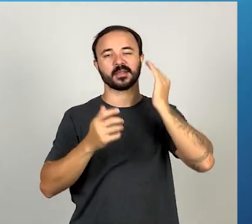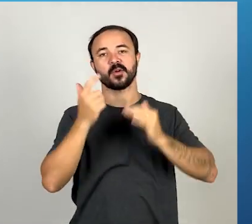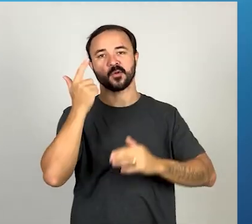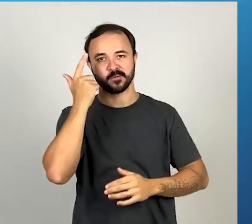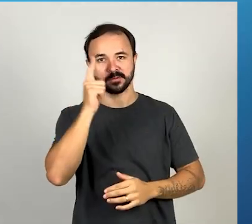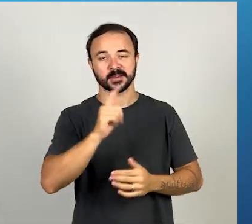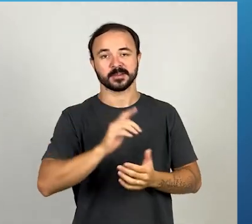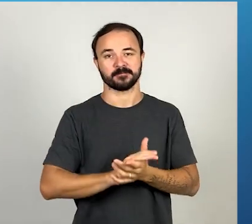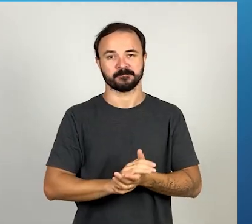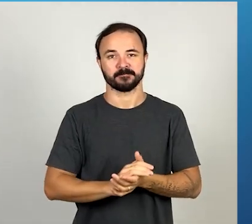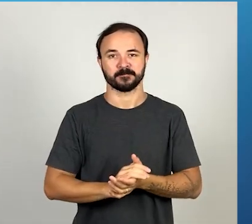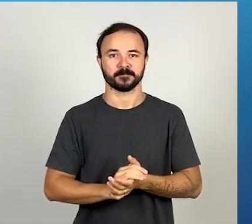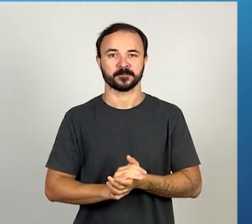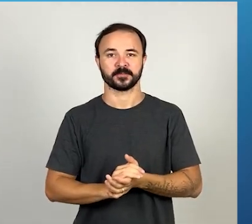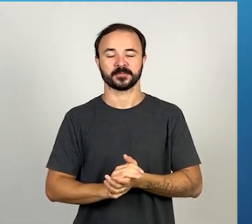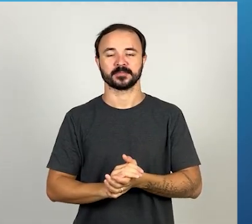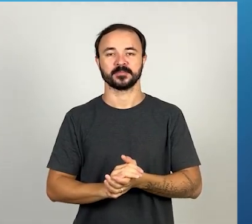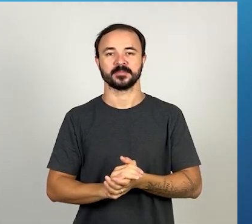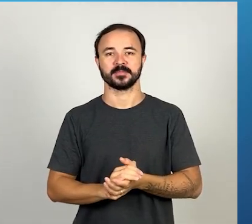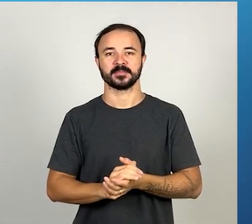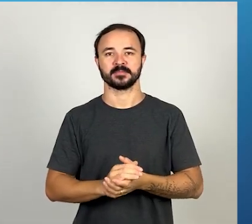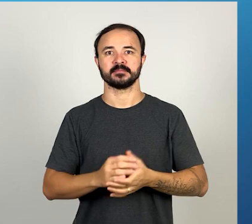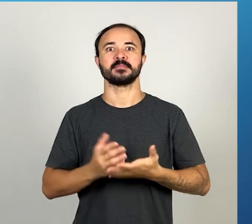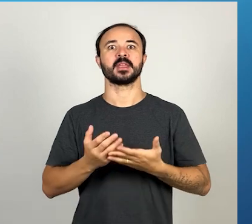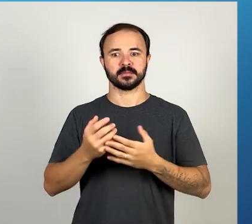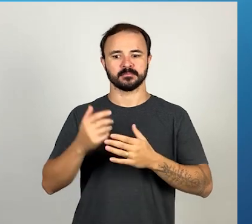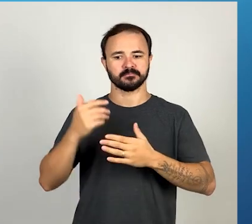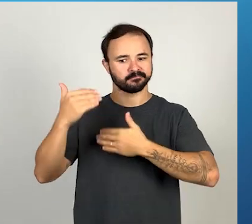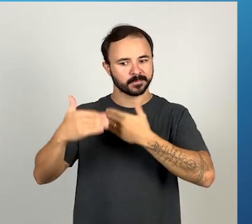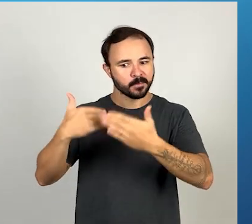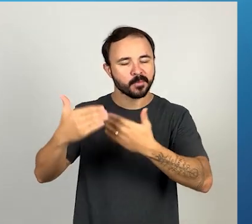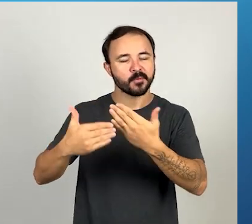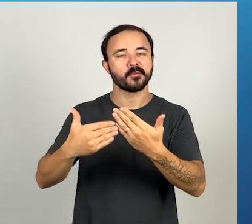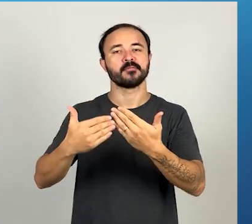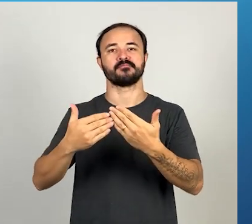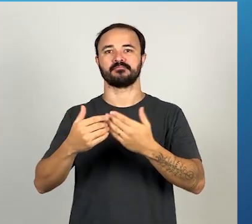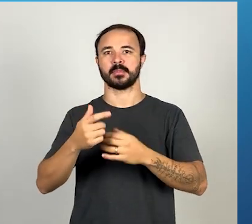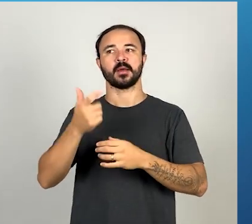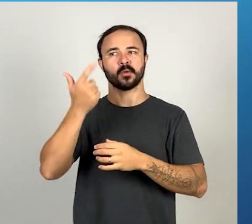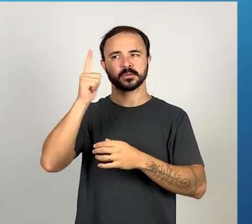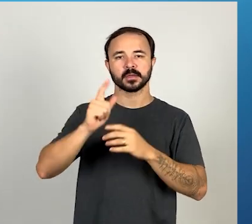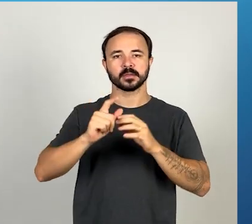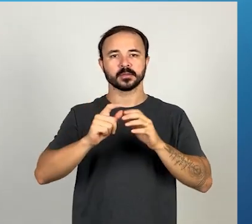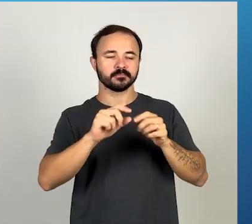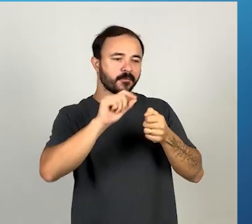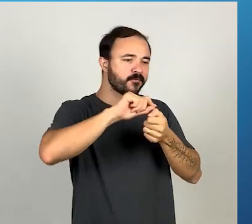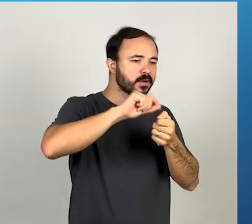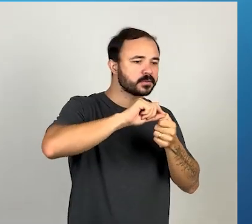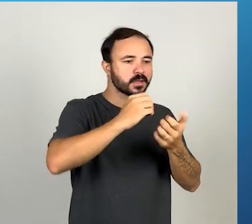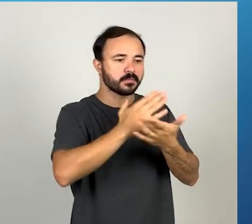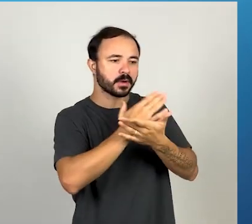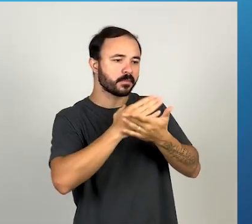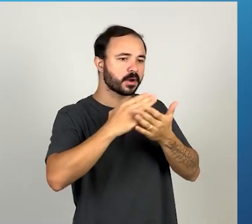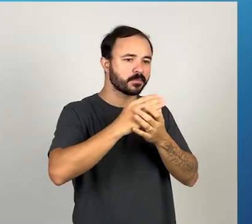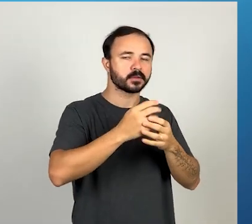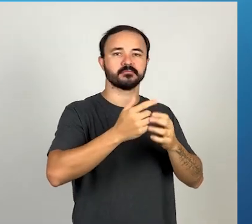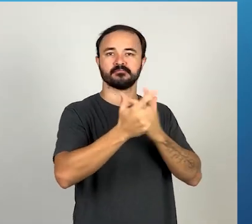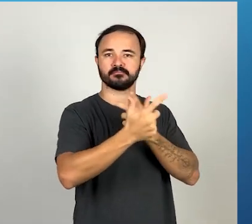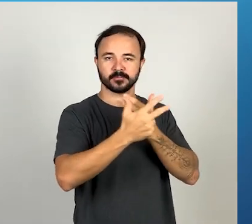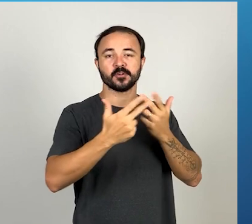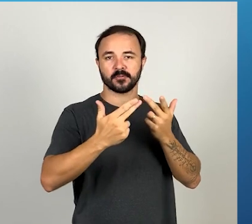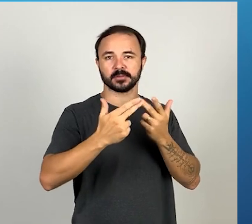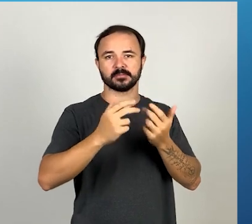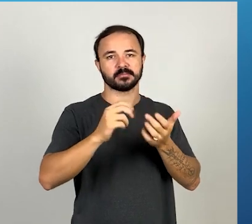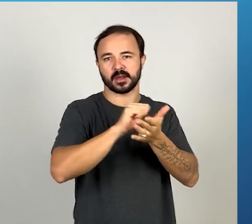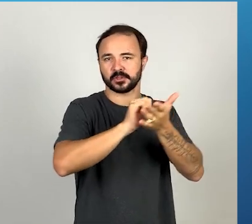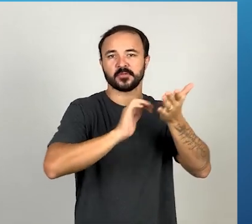máquina, onde o processador vai poder fazer as suas operações matemáticas. Aqui na imagem, então, nós temos o